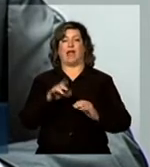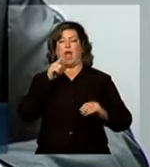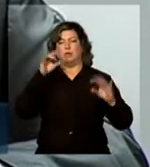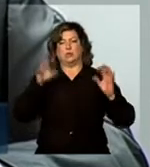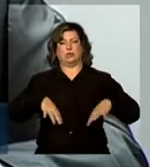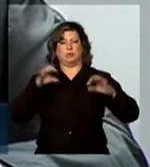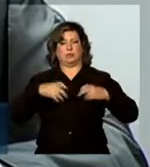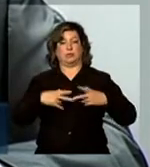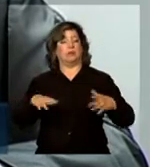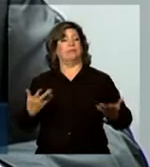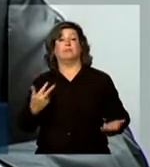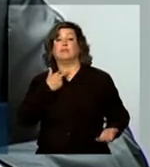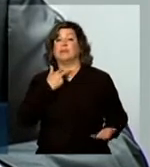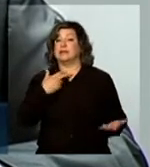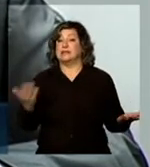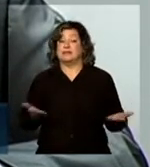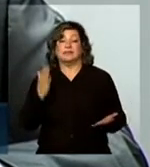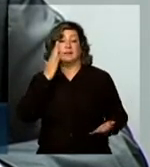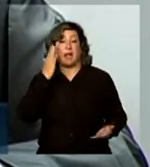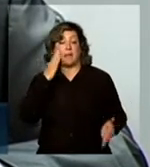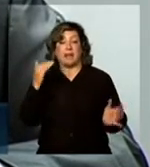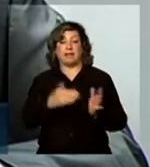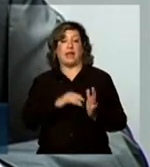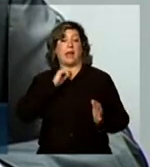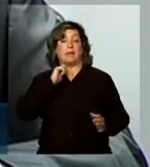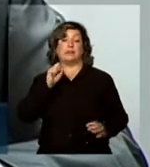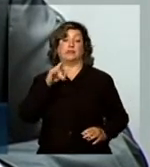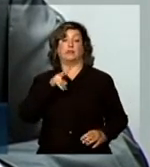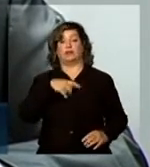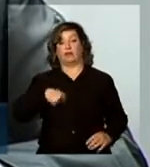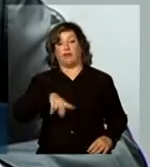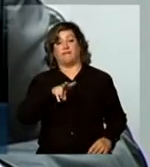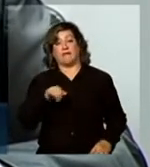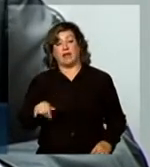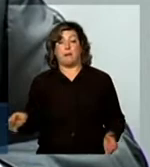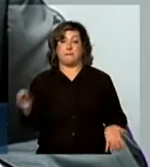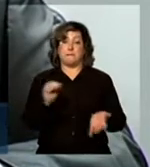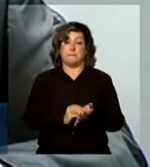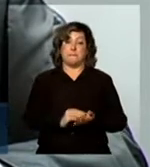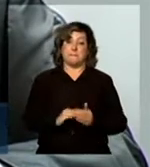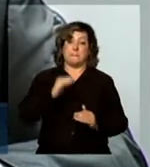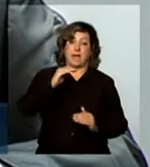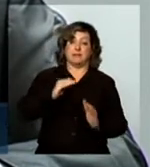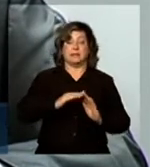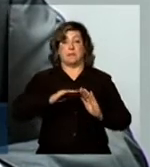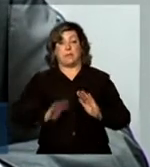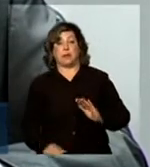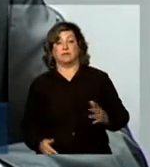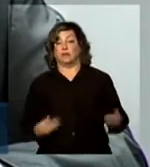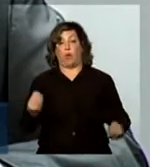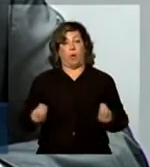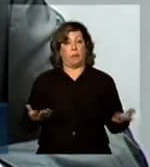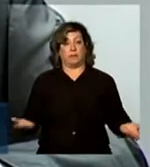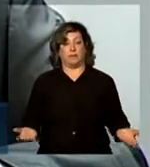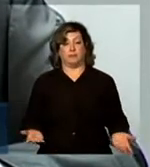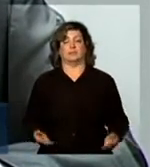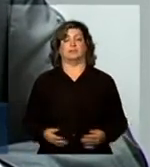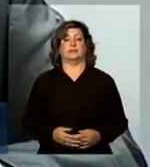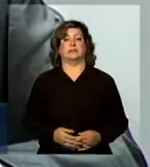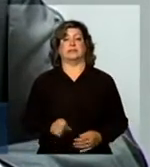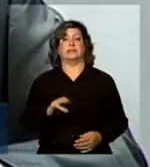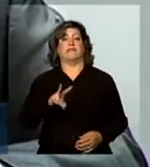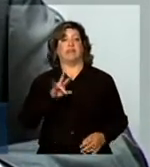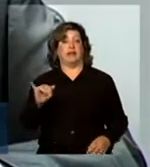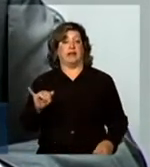Portanto, não dá para saber até abril se nós vamos ter que precisar colocar mais, colocar menos, como vamos colocar, se